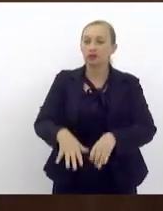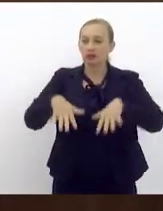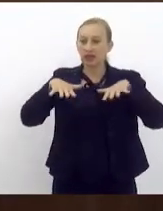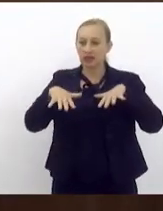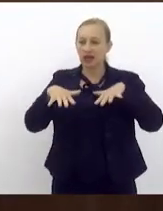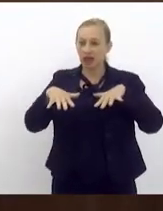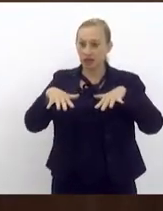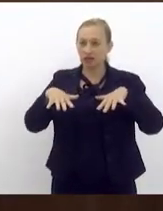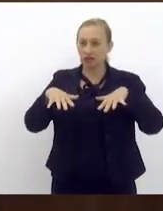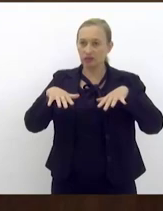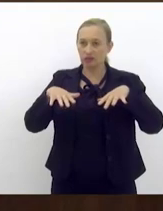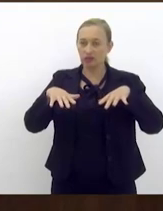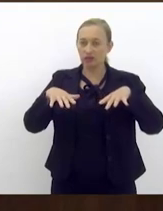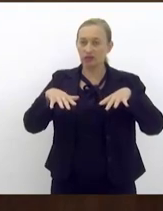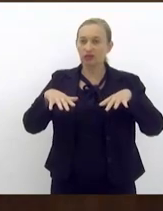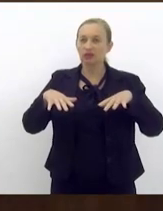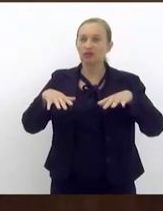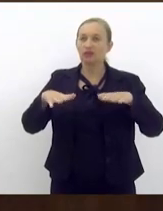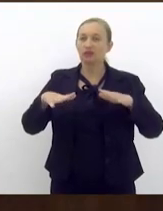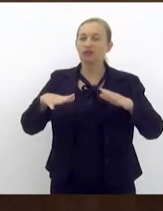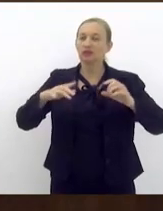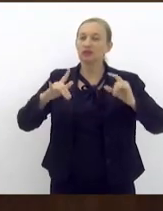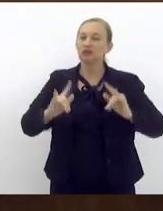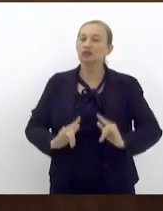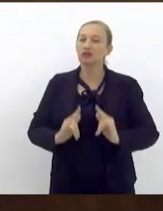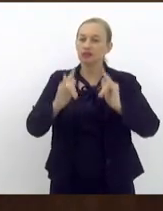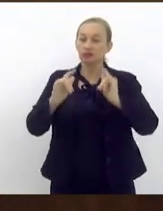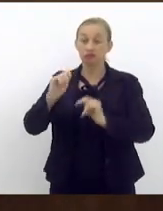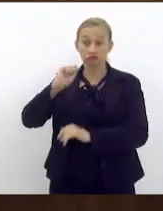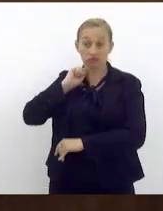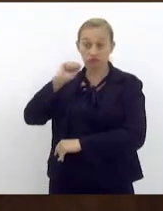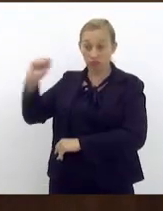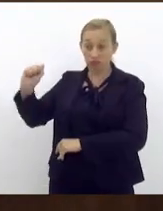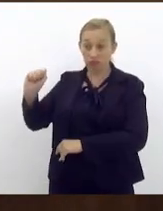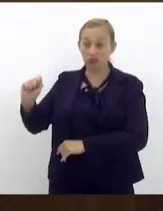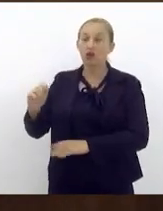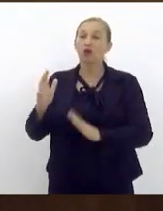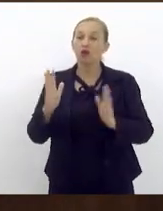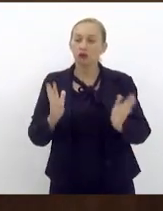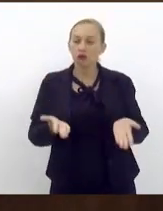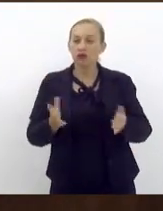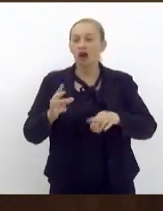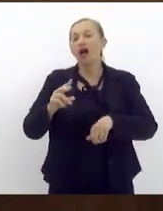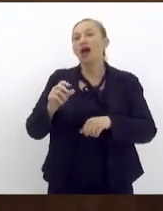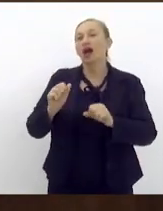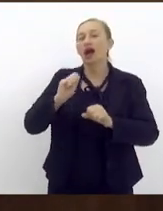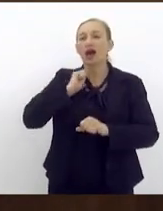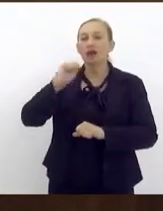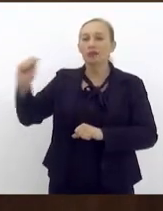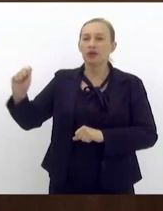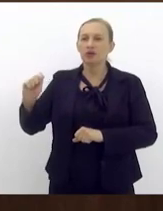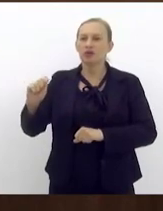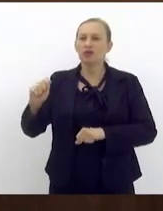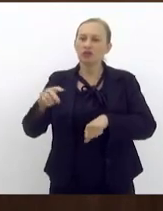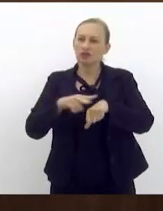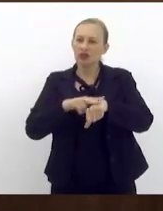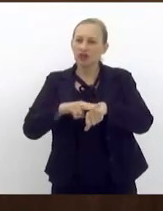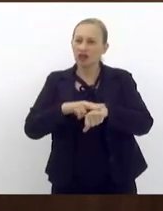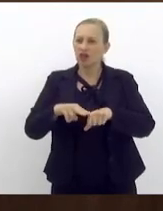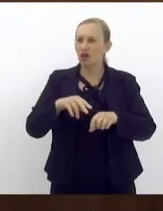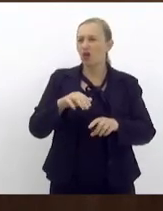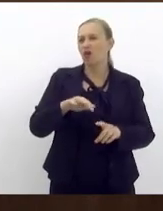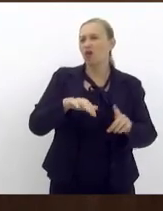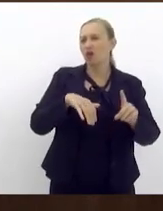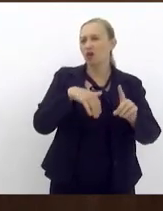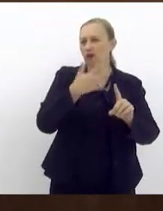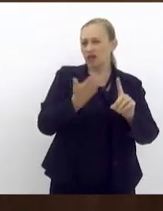casa da democracia e vai ser um evento porque abriu o verde aí em homenagem a Ossain sem